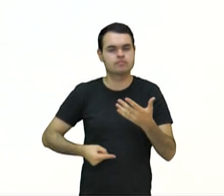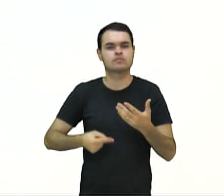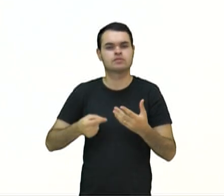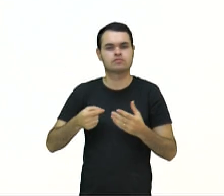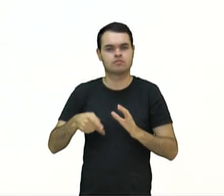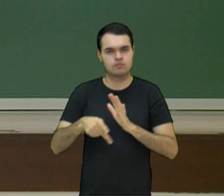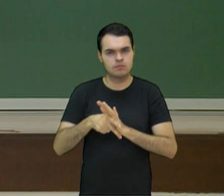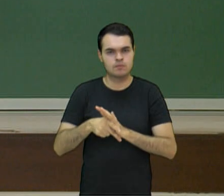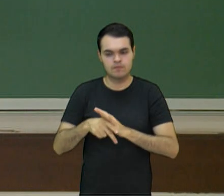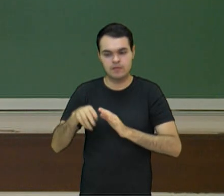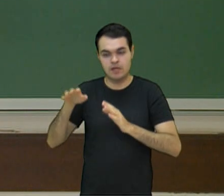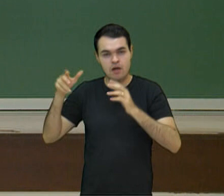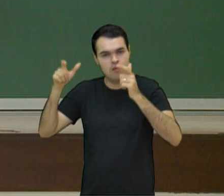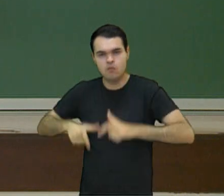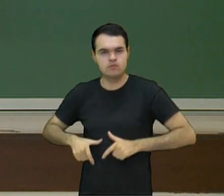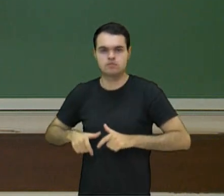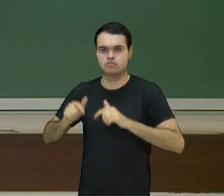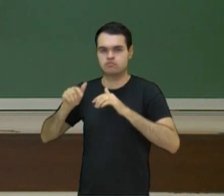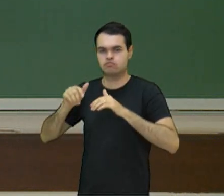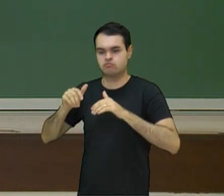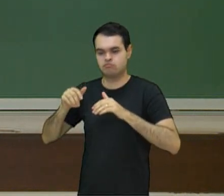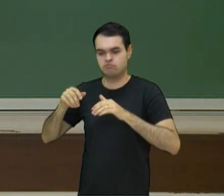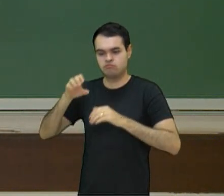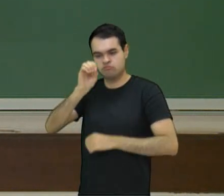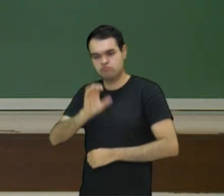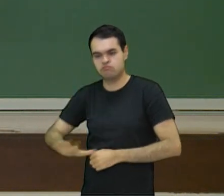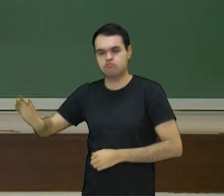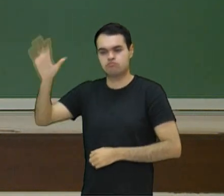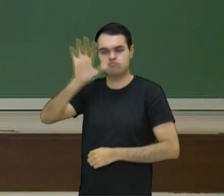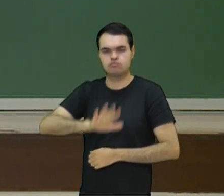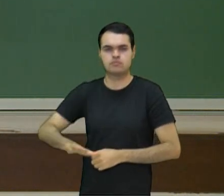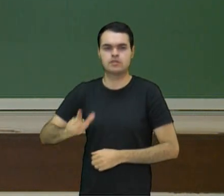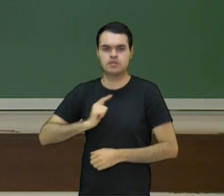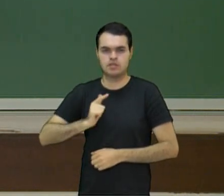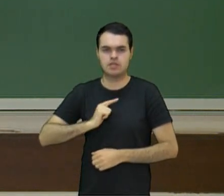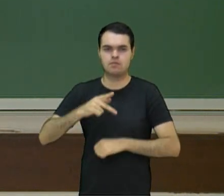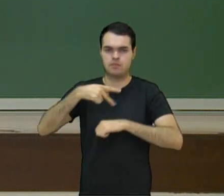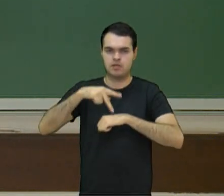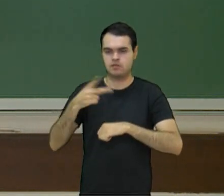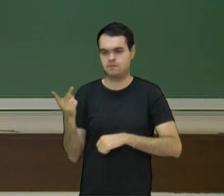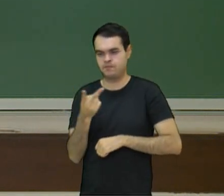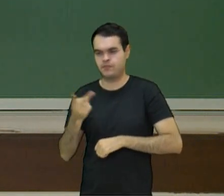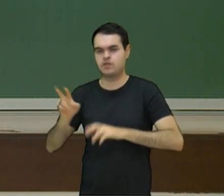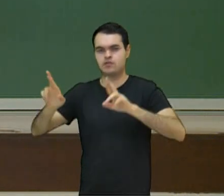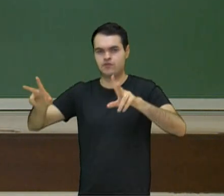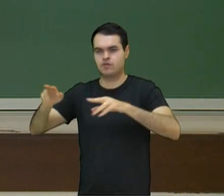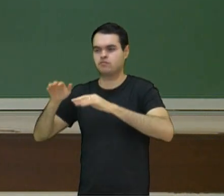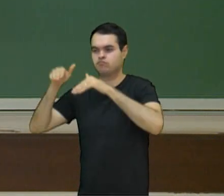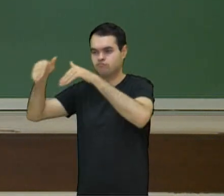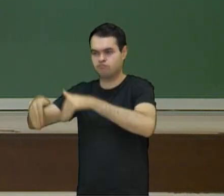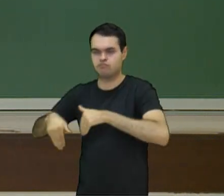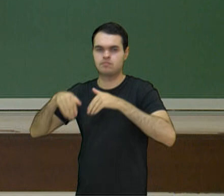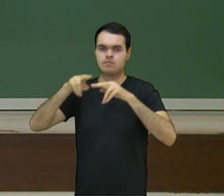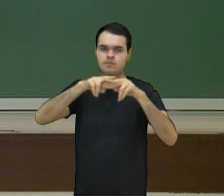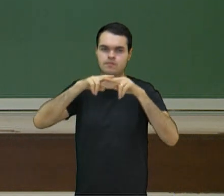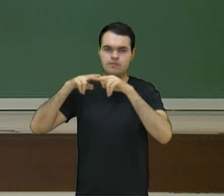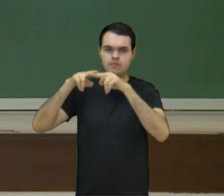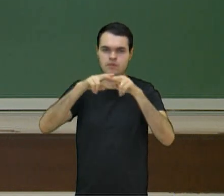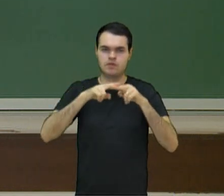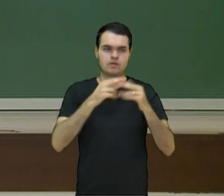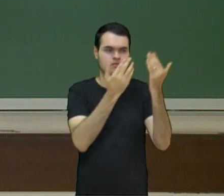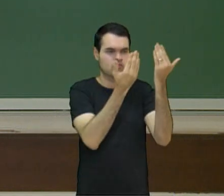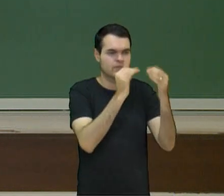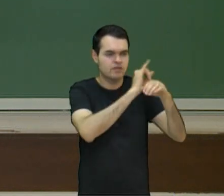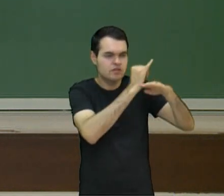Oceania. A gente percebeu grandes diferenças entre Austrália e Nova Zelândia em relação aos pequenos países da